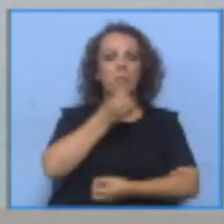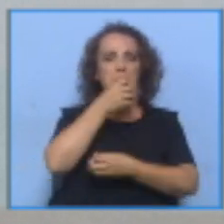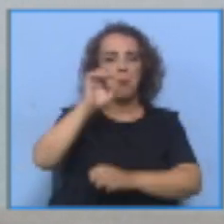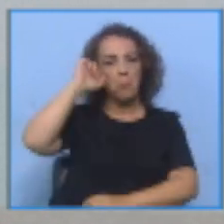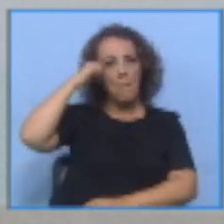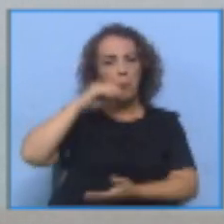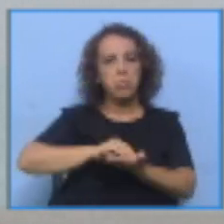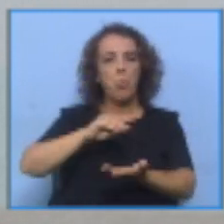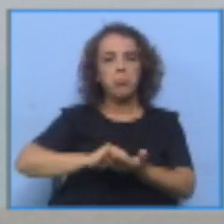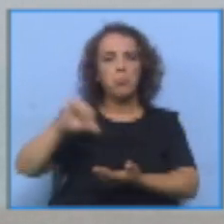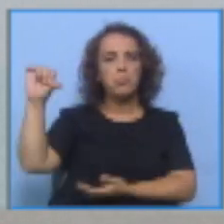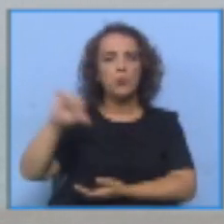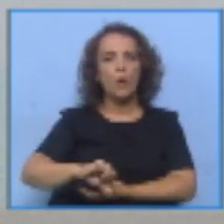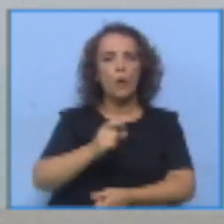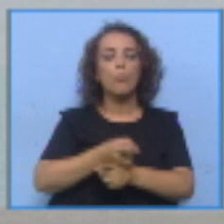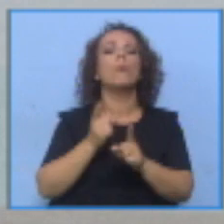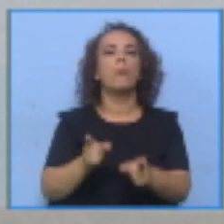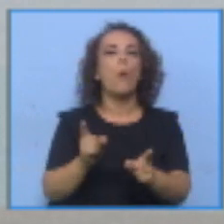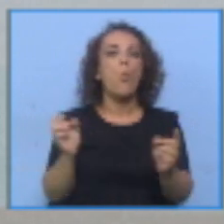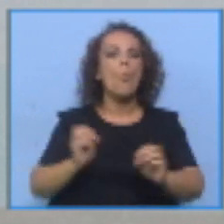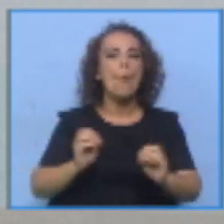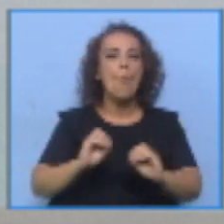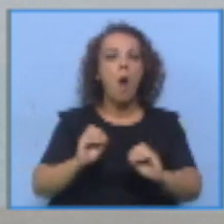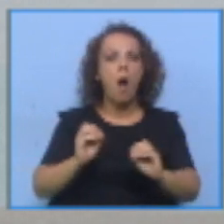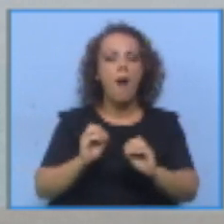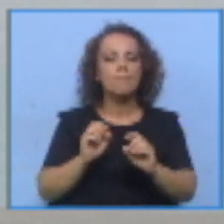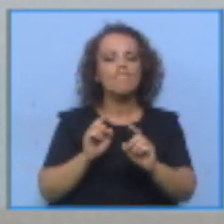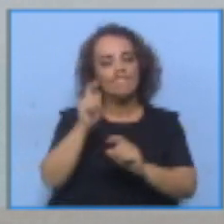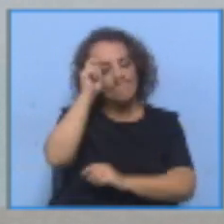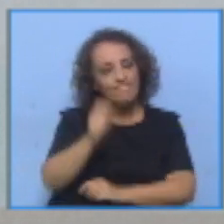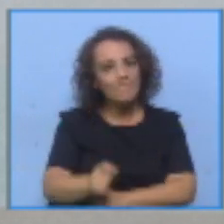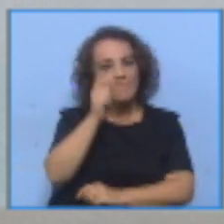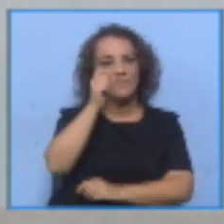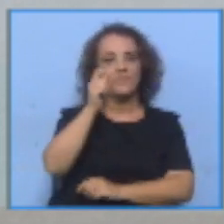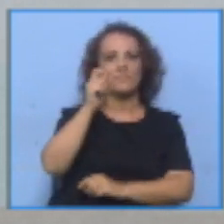porque não havia políticas de respeito do meio